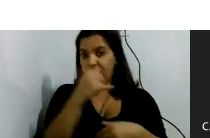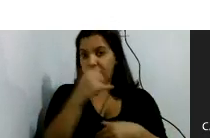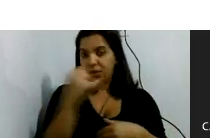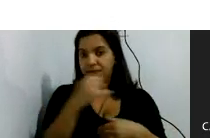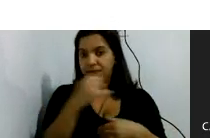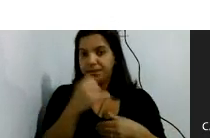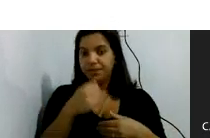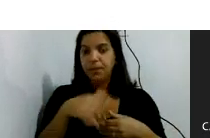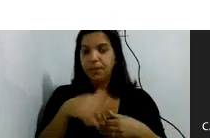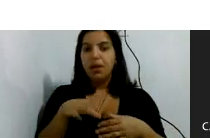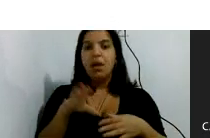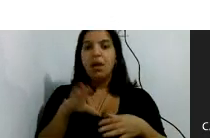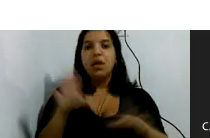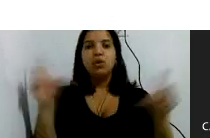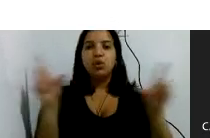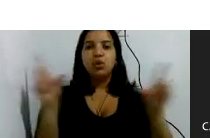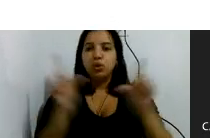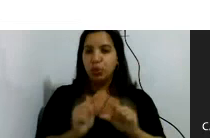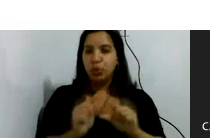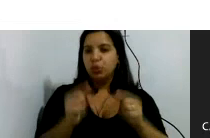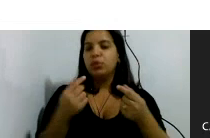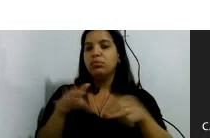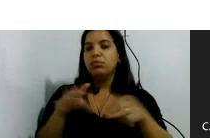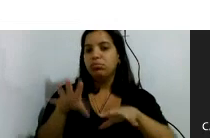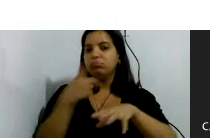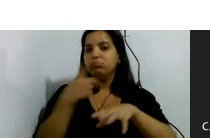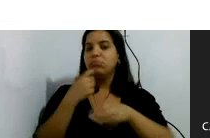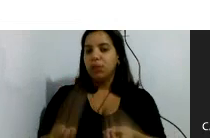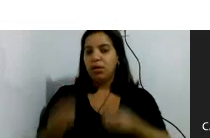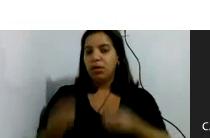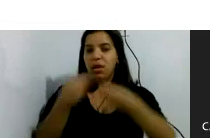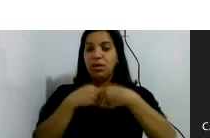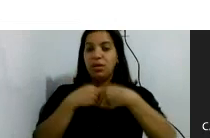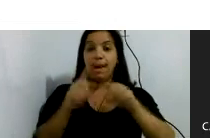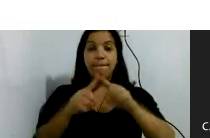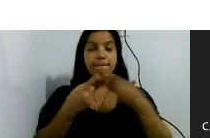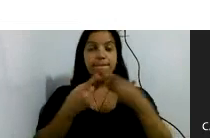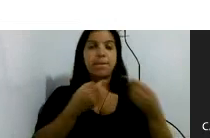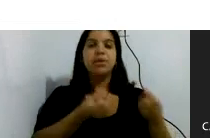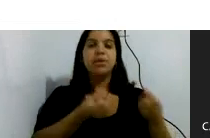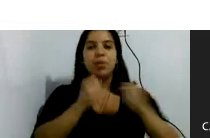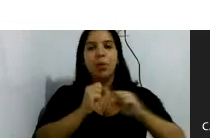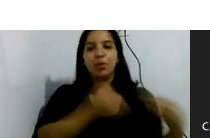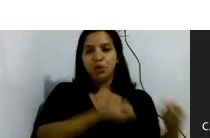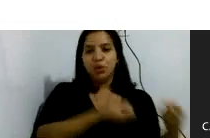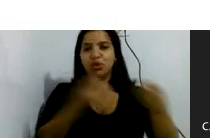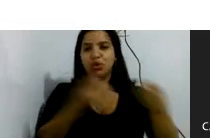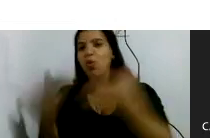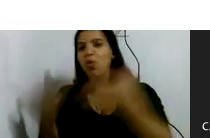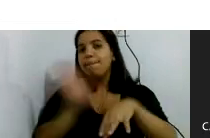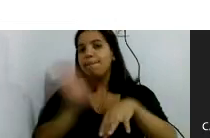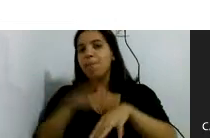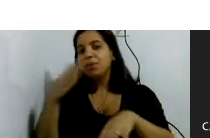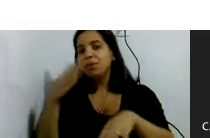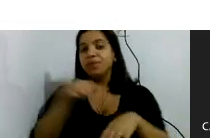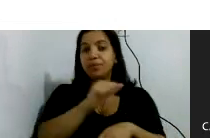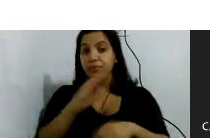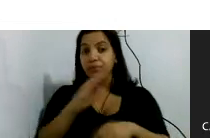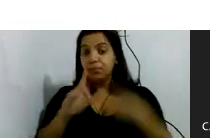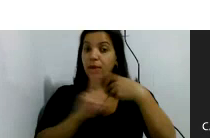gente restringe o recebimento de sangue, mas a gente aumenta a chance para doar. O